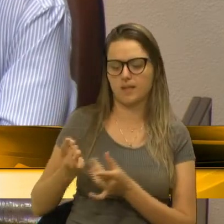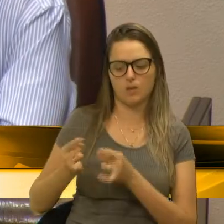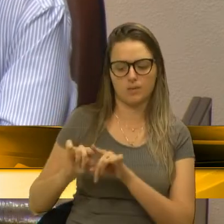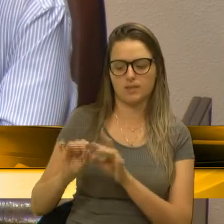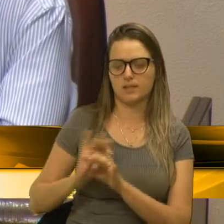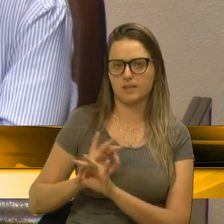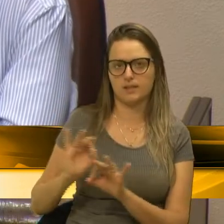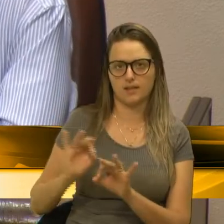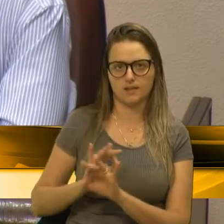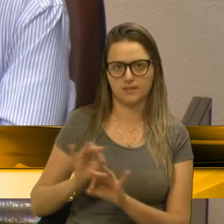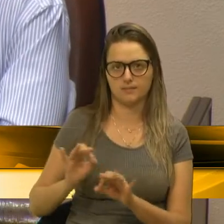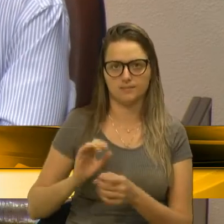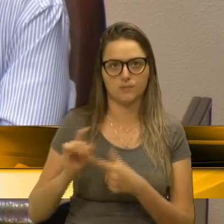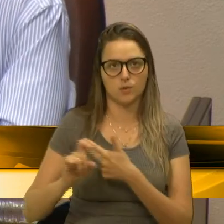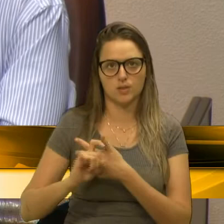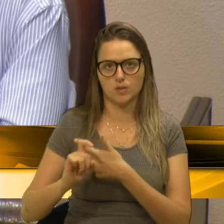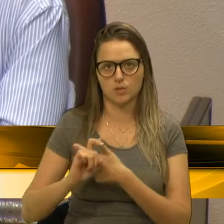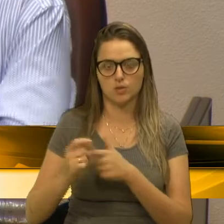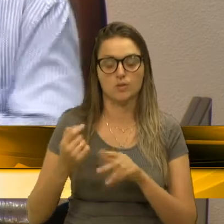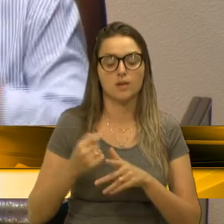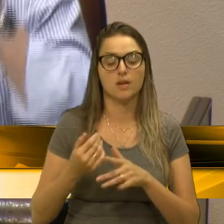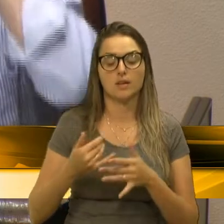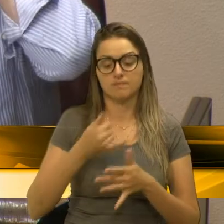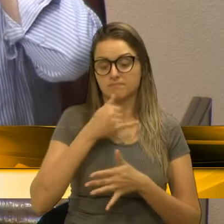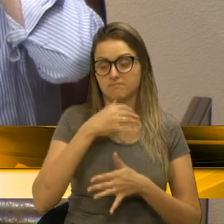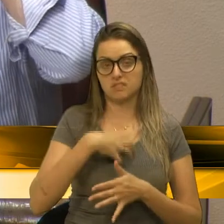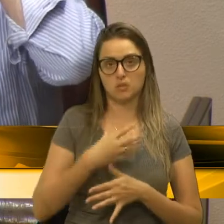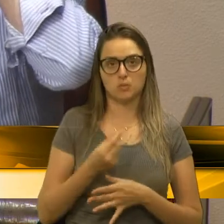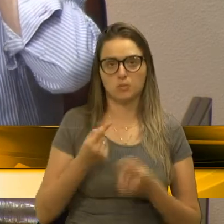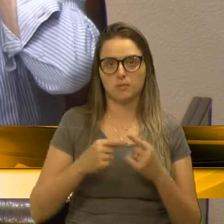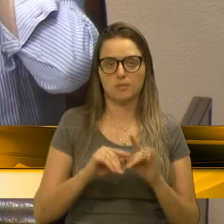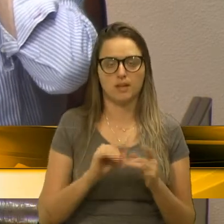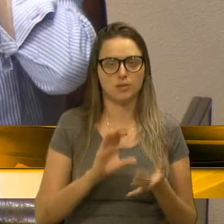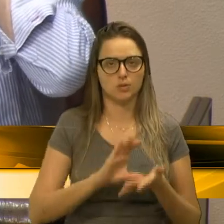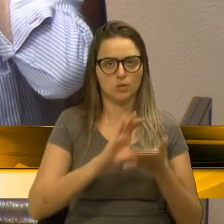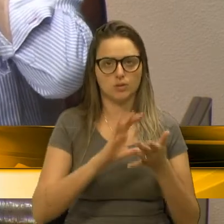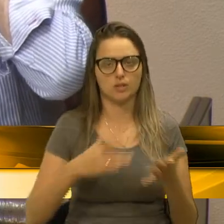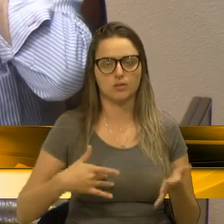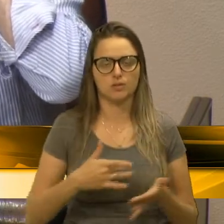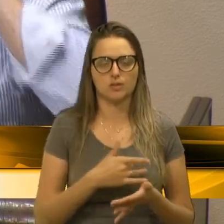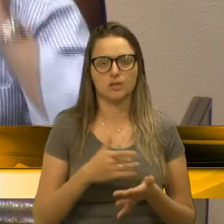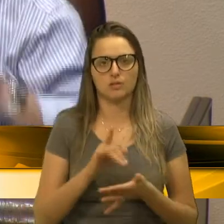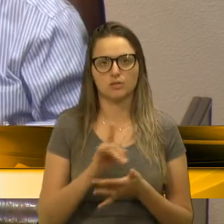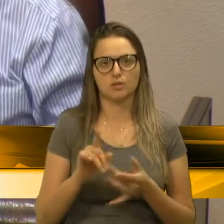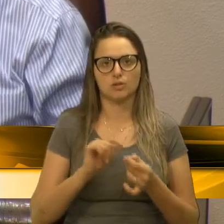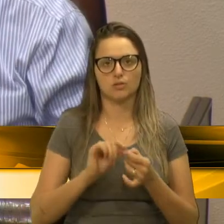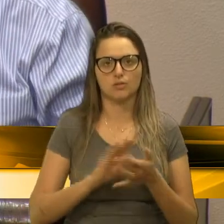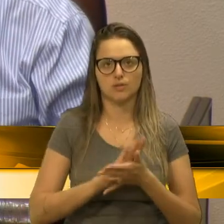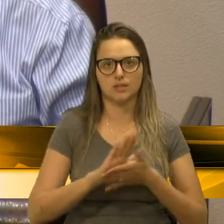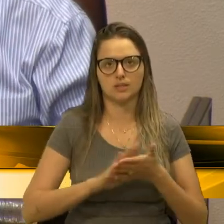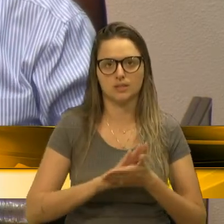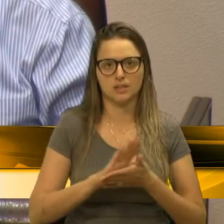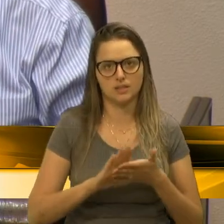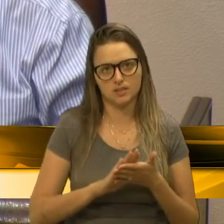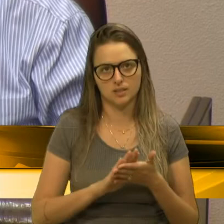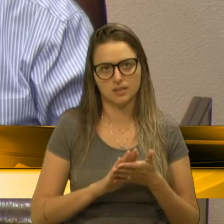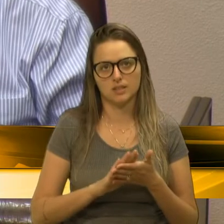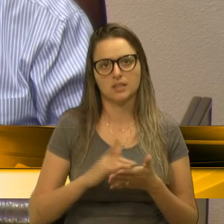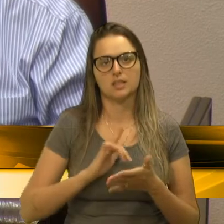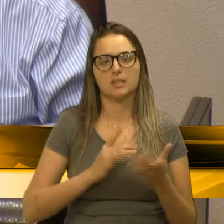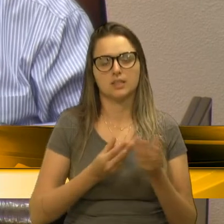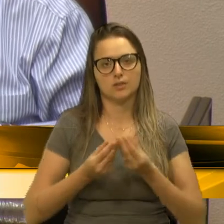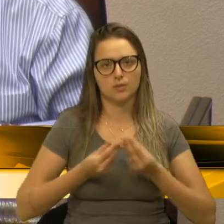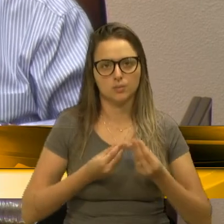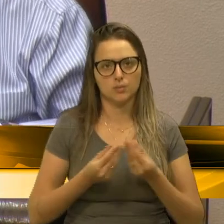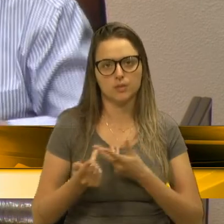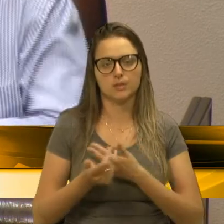do Executivo. Infelizmente, o Conselho Municipal de Saúde muito deliberou, muito fez por Caxias, mas às vezes pecava por não fazer